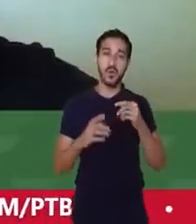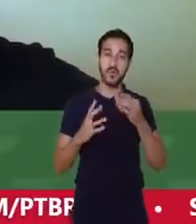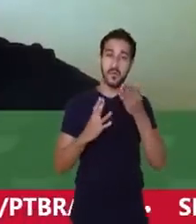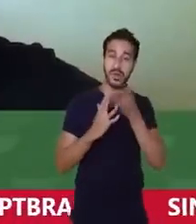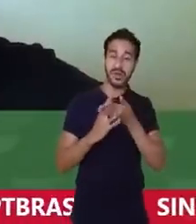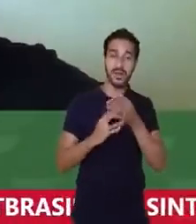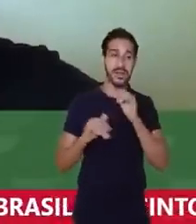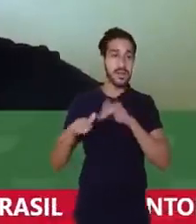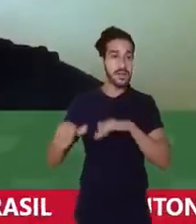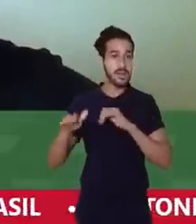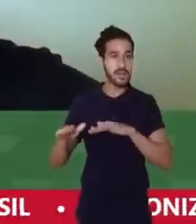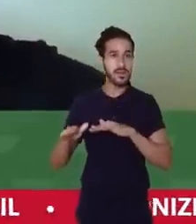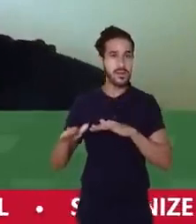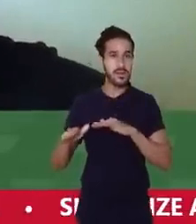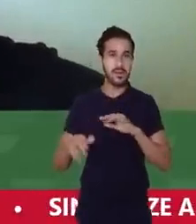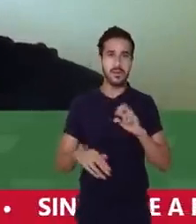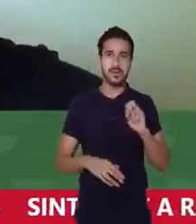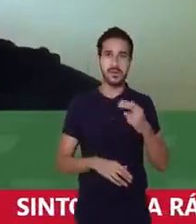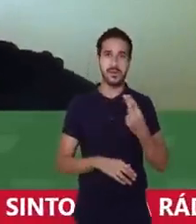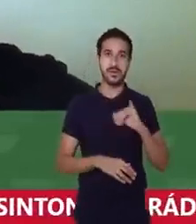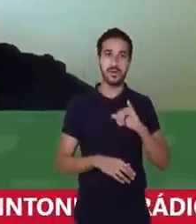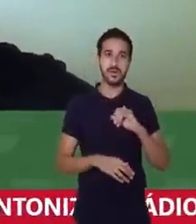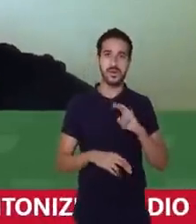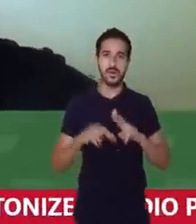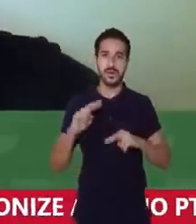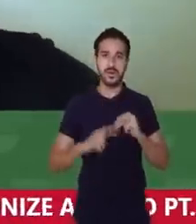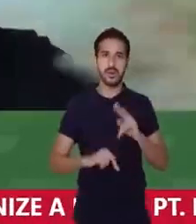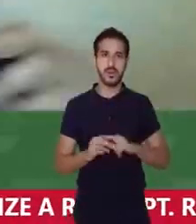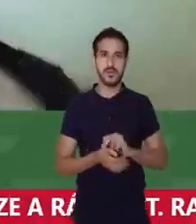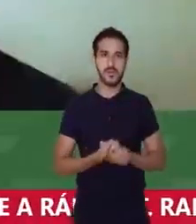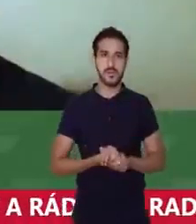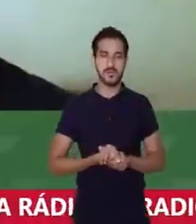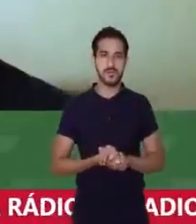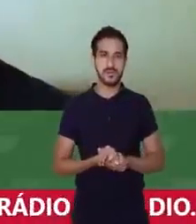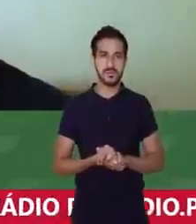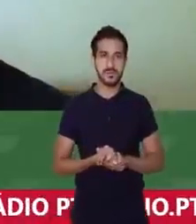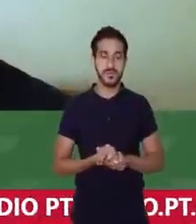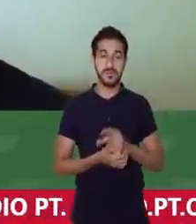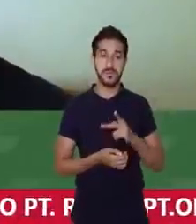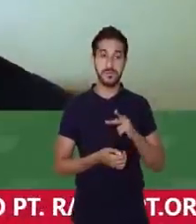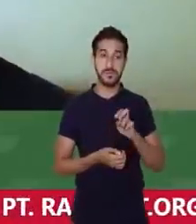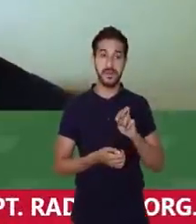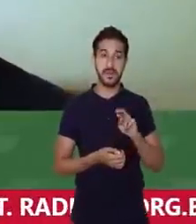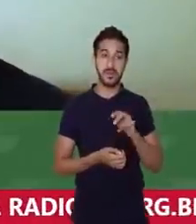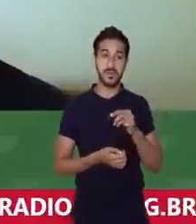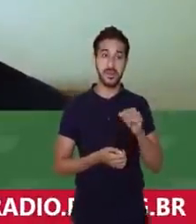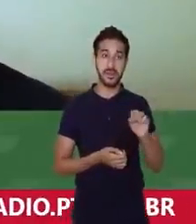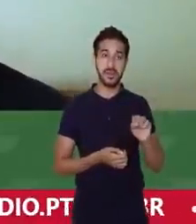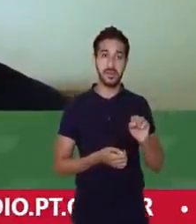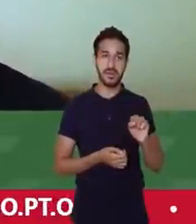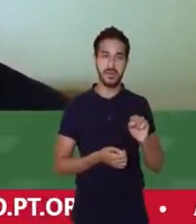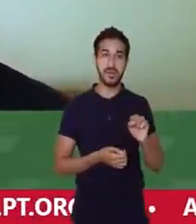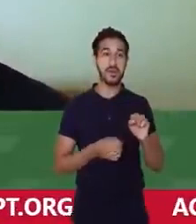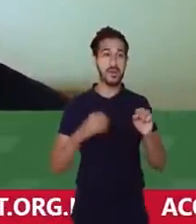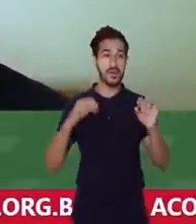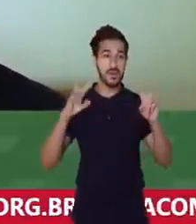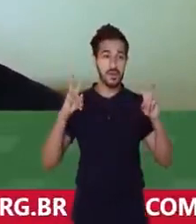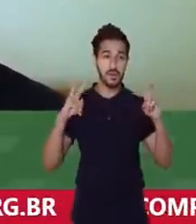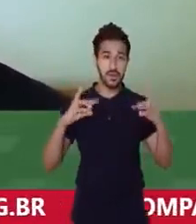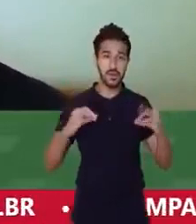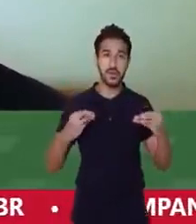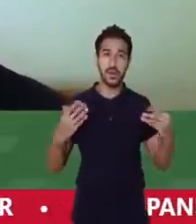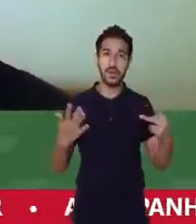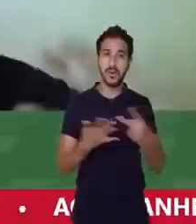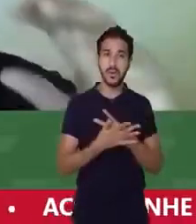setembro, ou em junho. A Petrobras, com isso tudo, o que eu